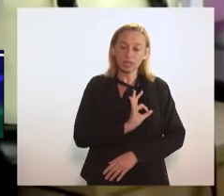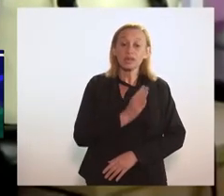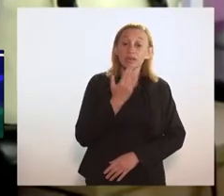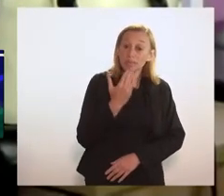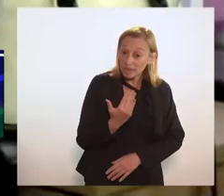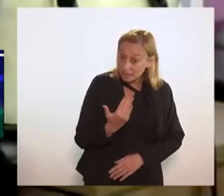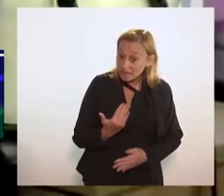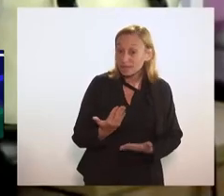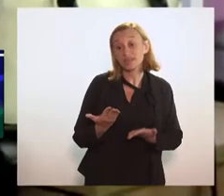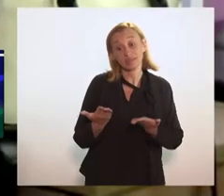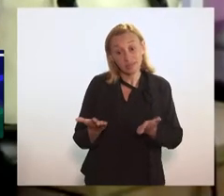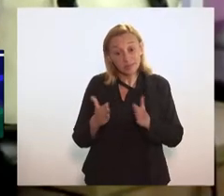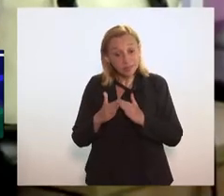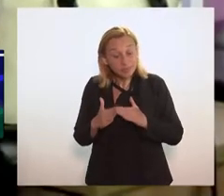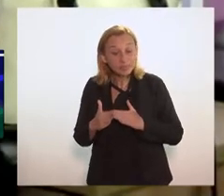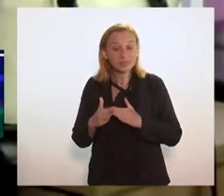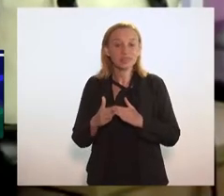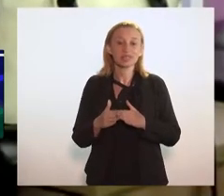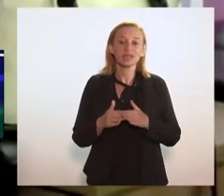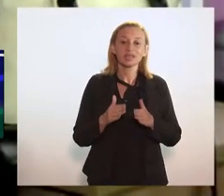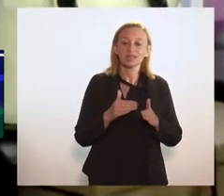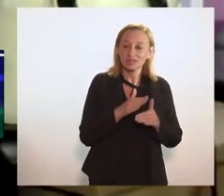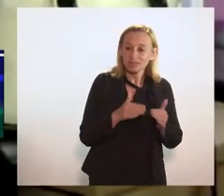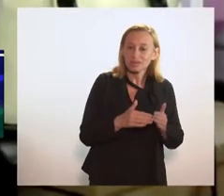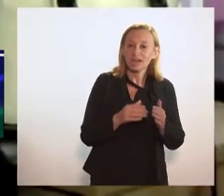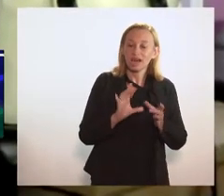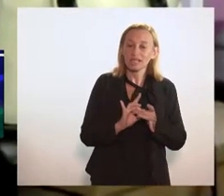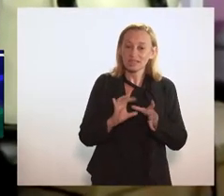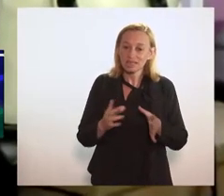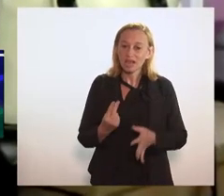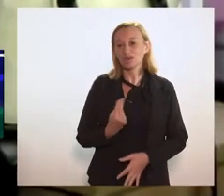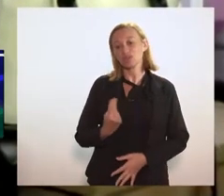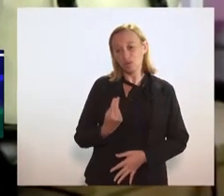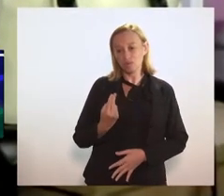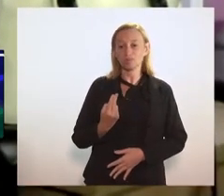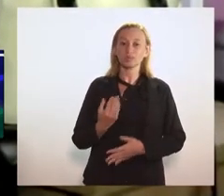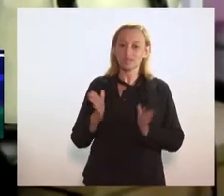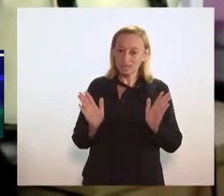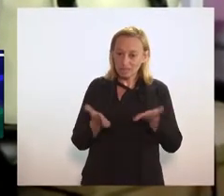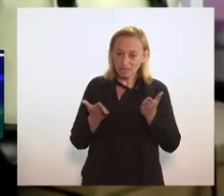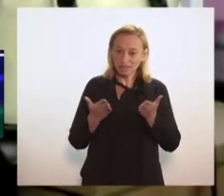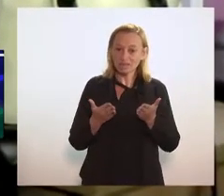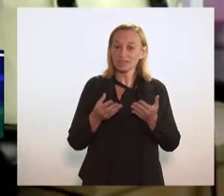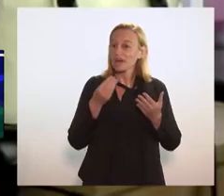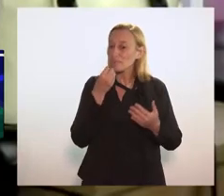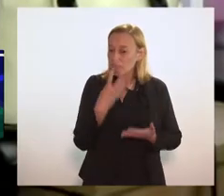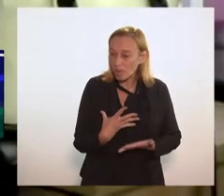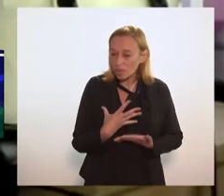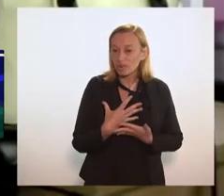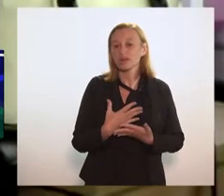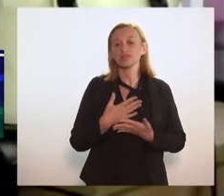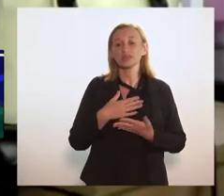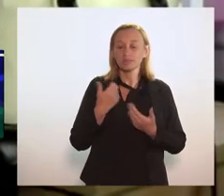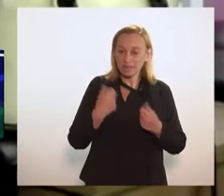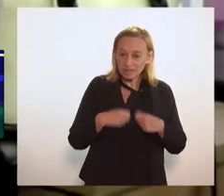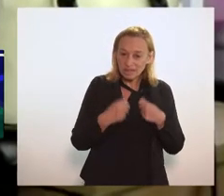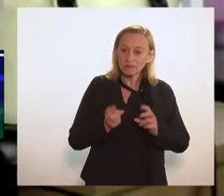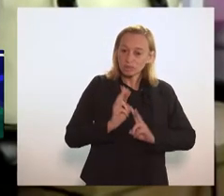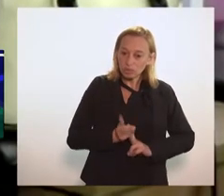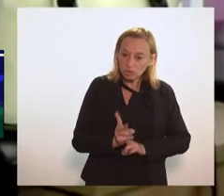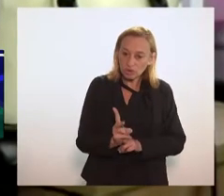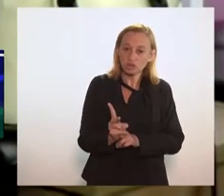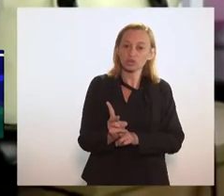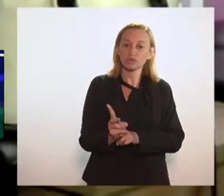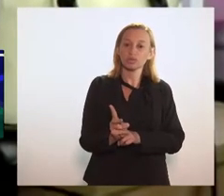Vossa Excelência, Vossas Excelências, permitir a coautoria, porque a iniciativa é belíssima. Precisamos continuar,